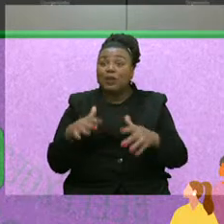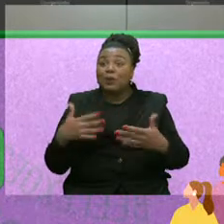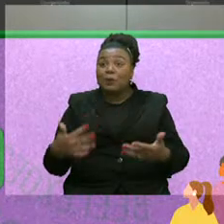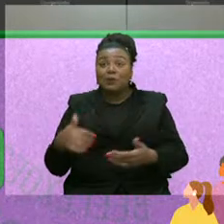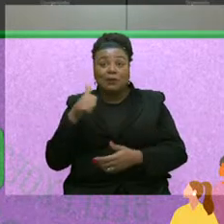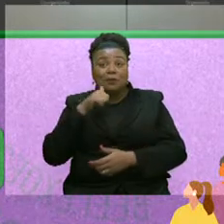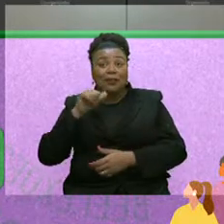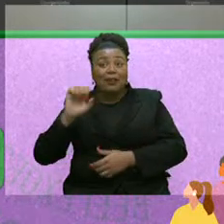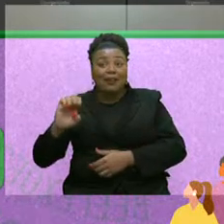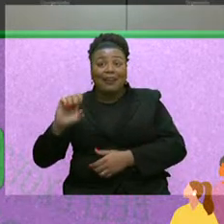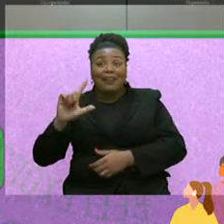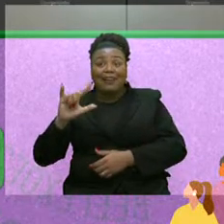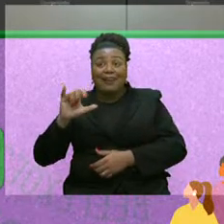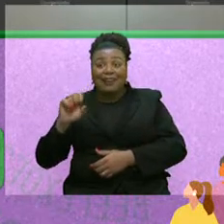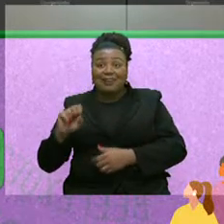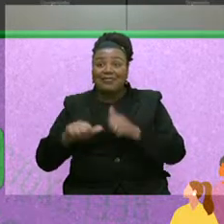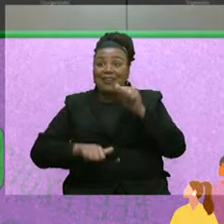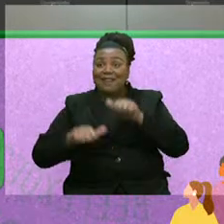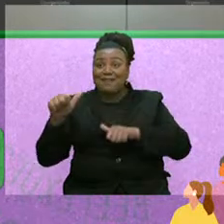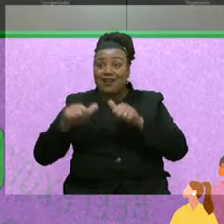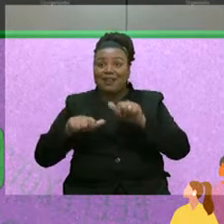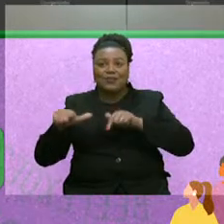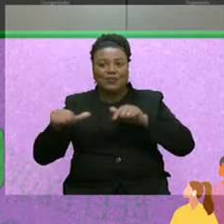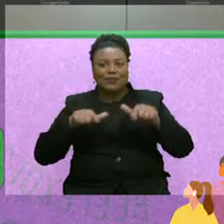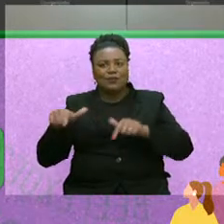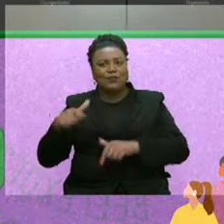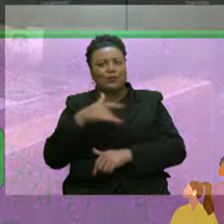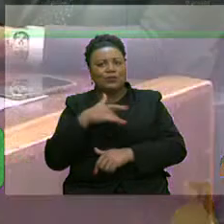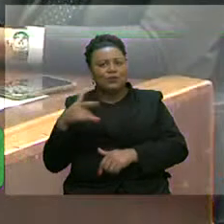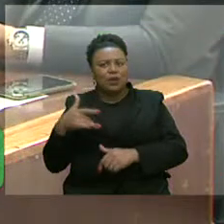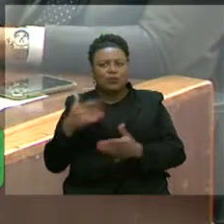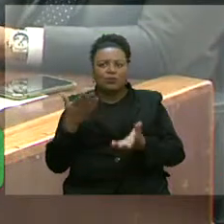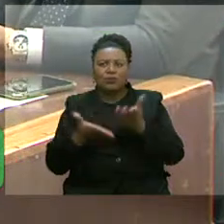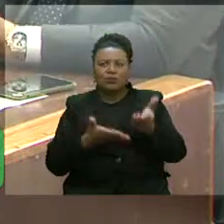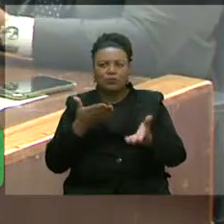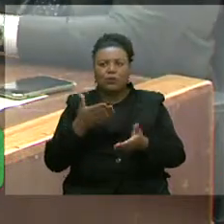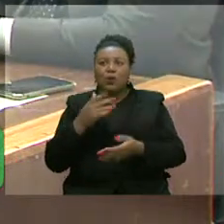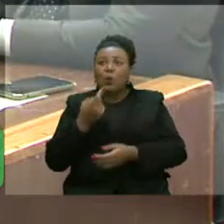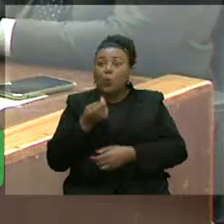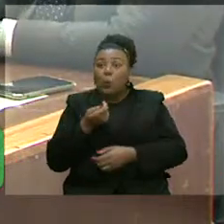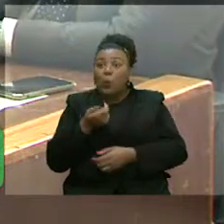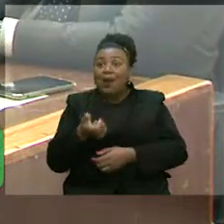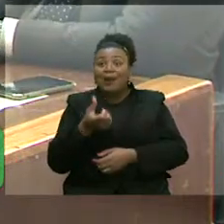Elis diz que na avaliação dos serviços de saúde, quase